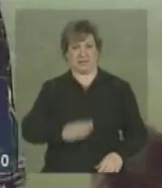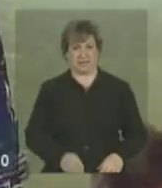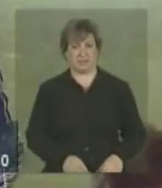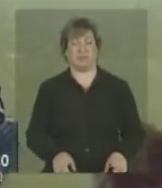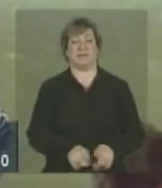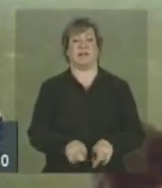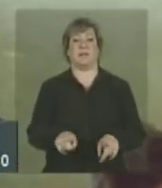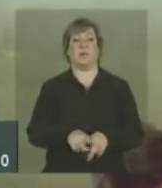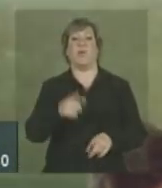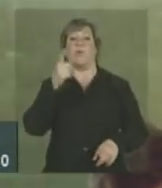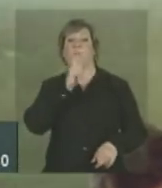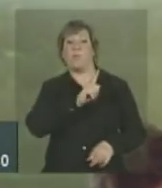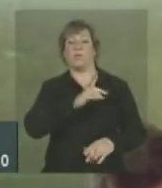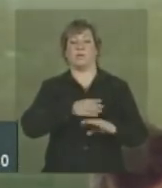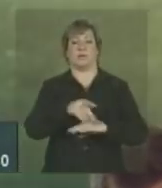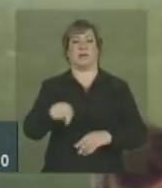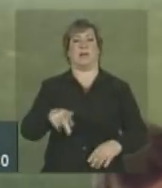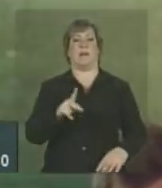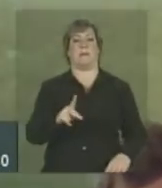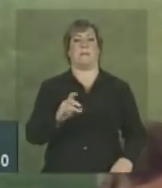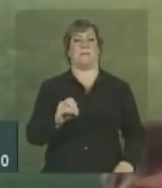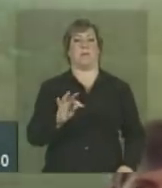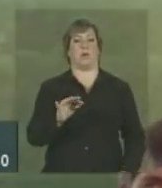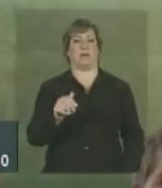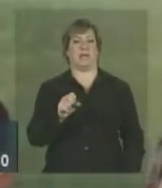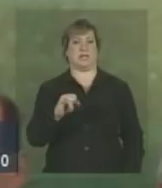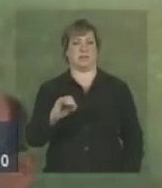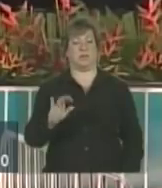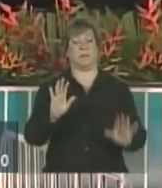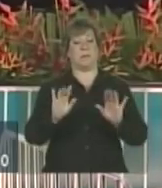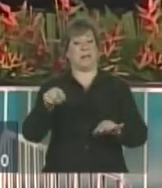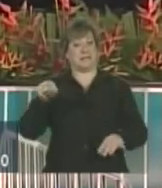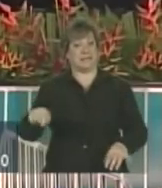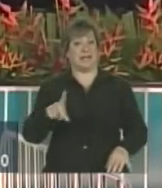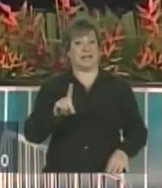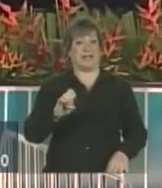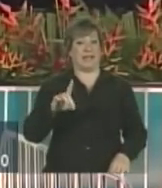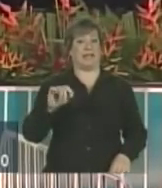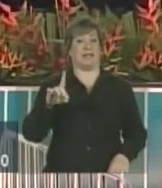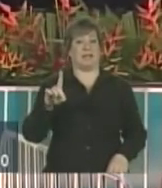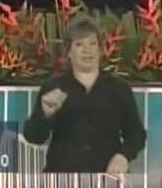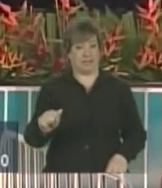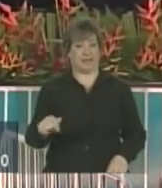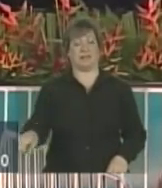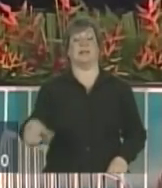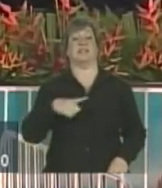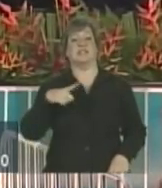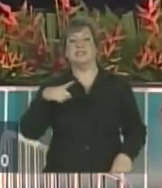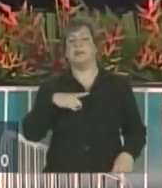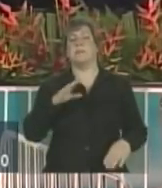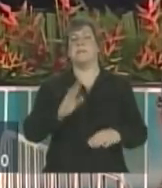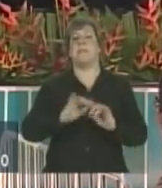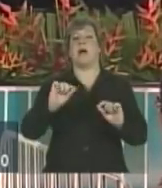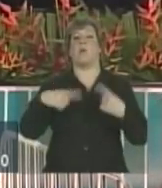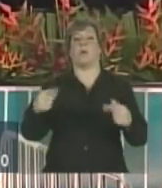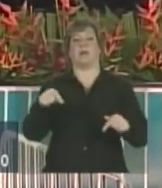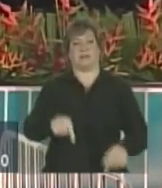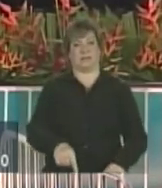ter acesso ao potássio, mas o DEDA tinha mais do que isso. O DEDA tinha